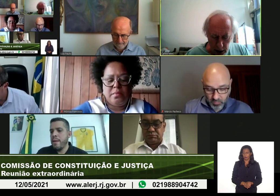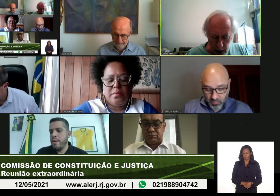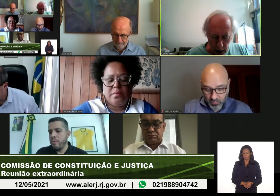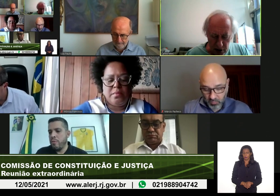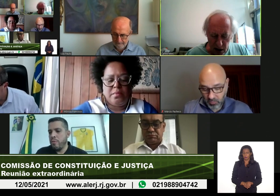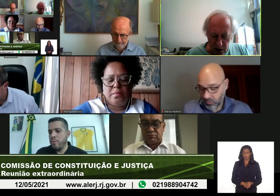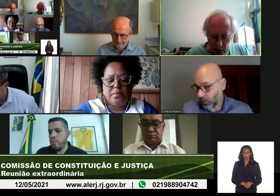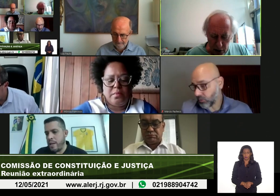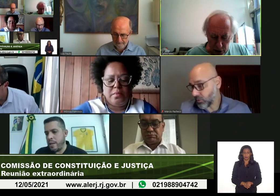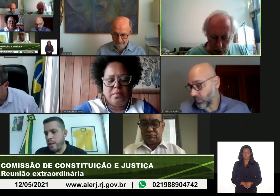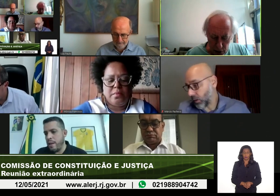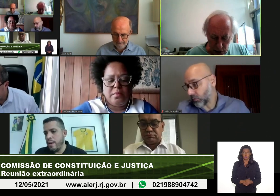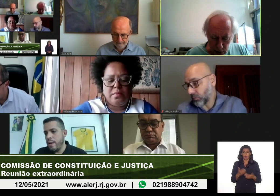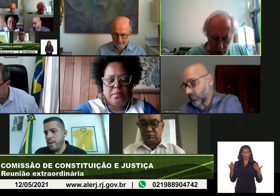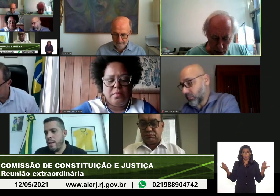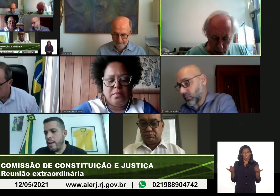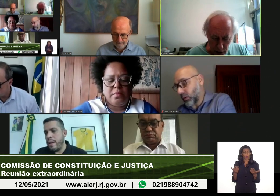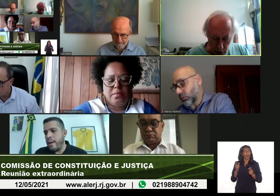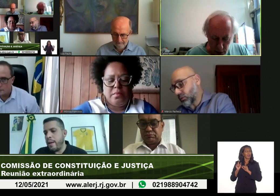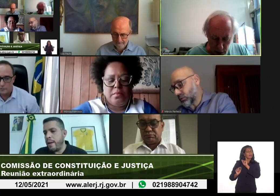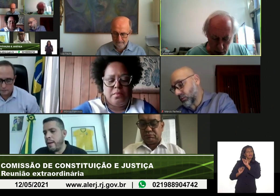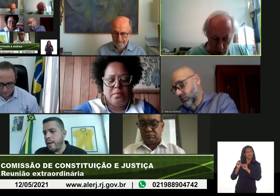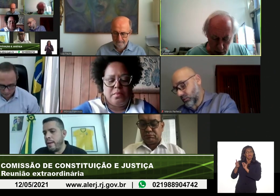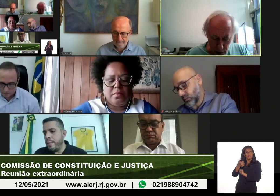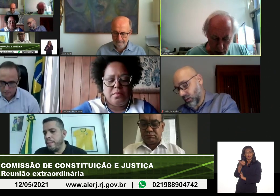Agora, o que é? O 16?